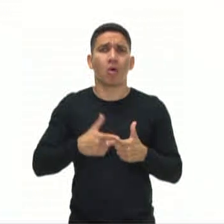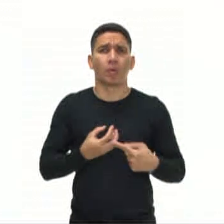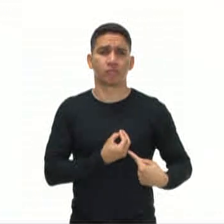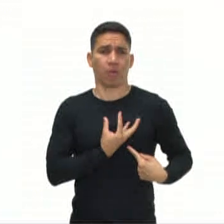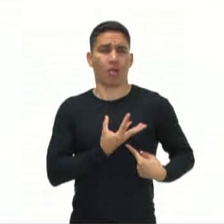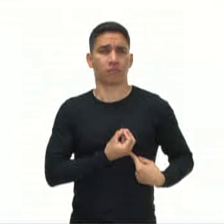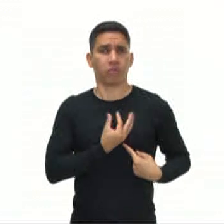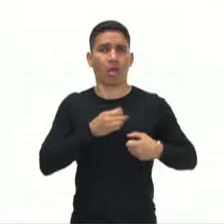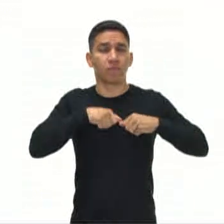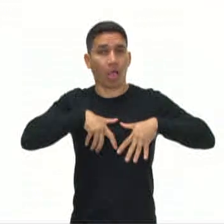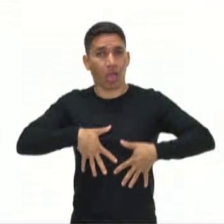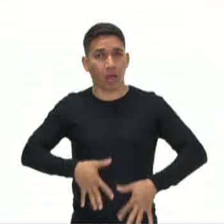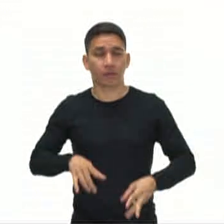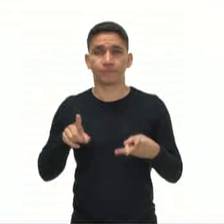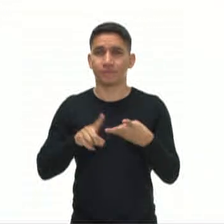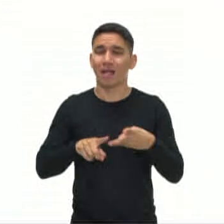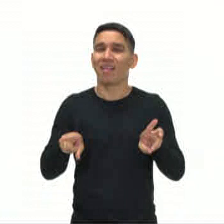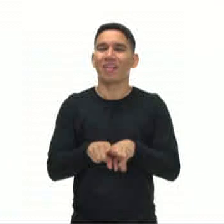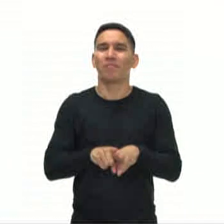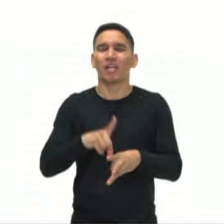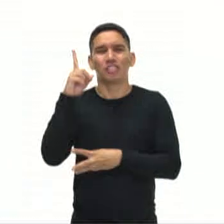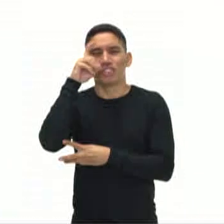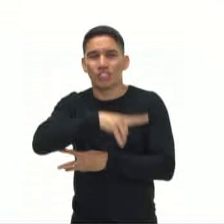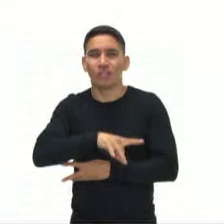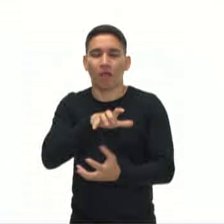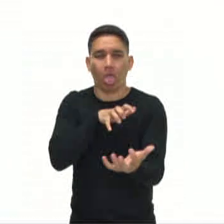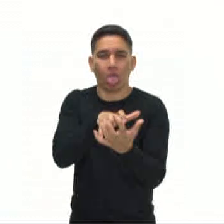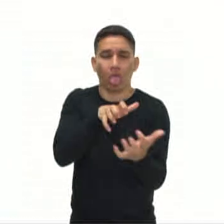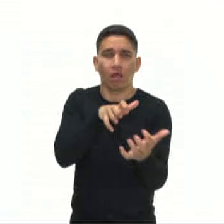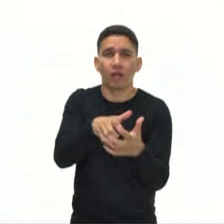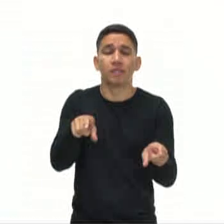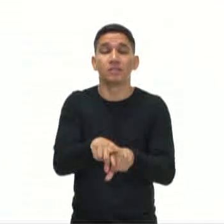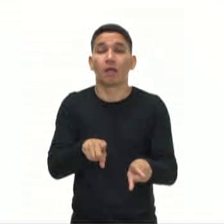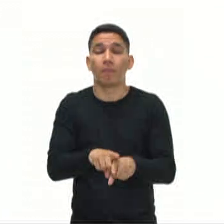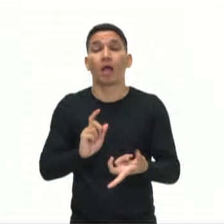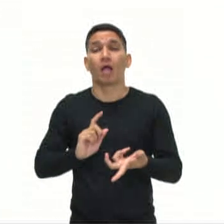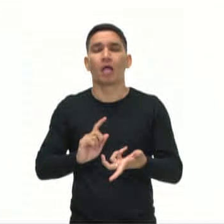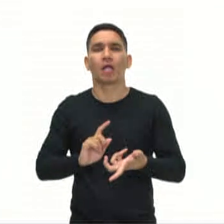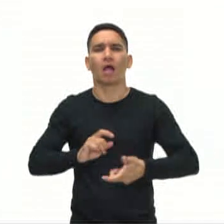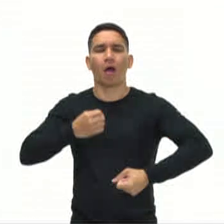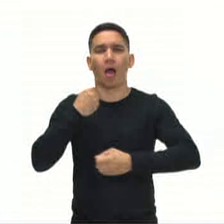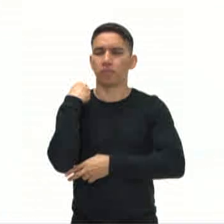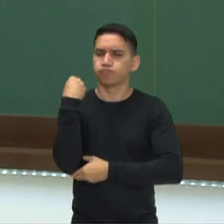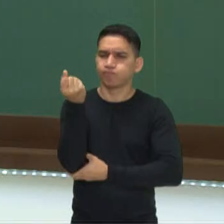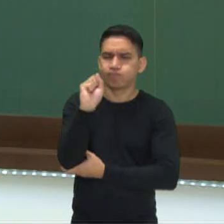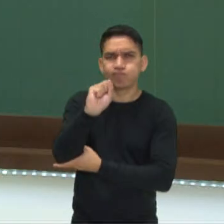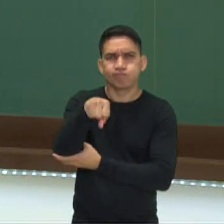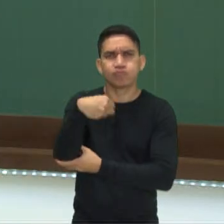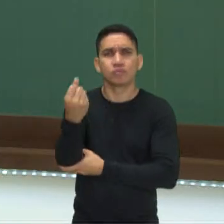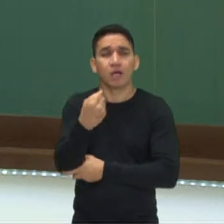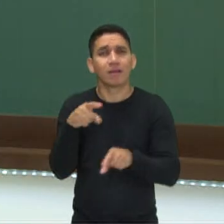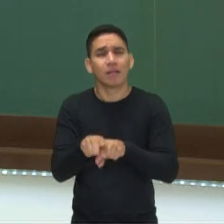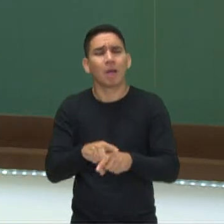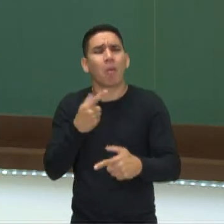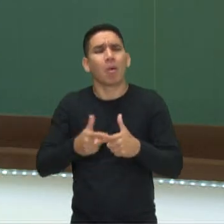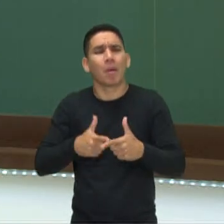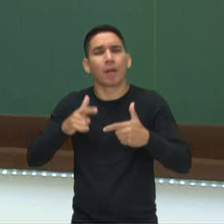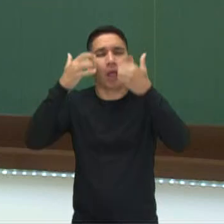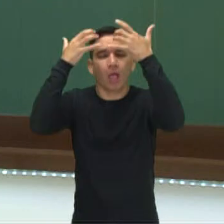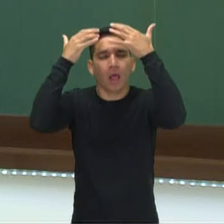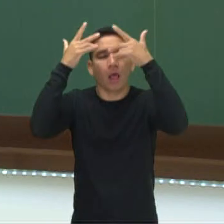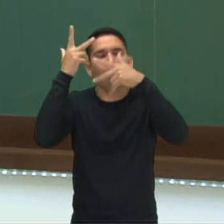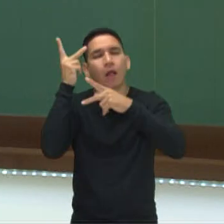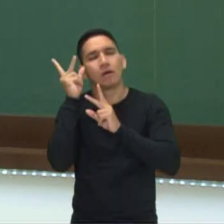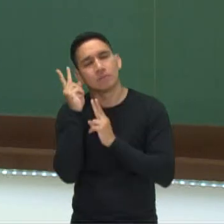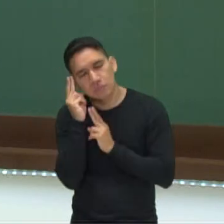cardiovasculares, dificuldades motoras e articulares, além de distúrbios do sono. Pois é, as pessoas não conseguem dormir direito por